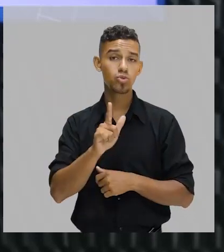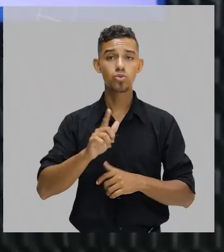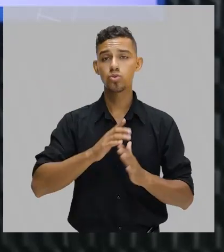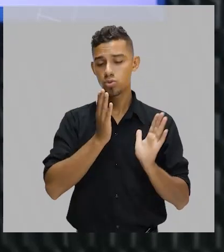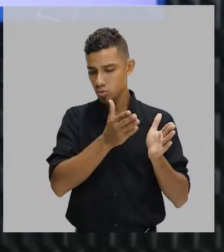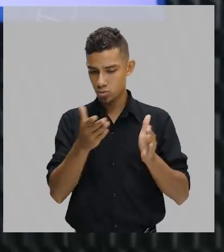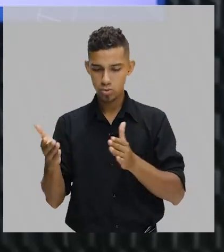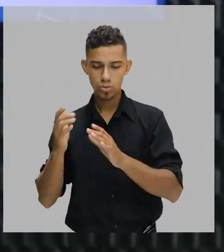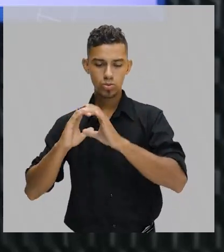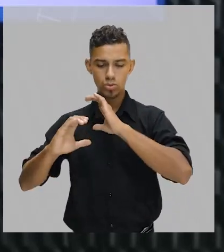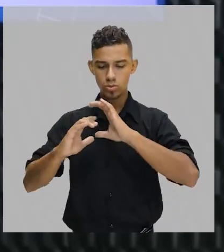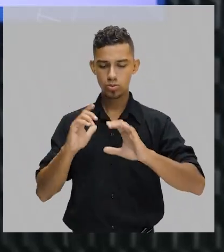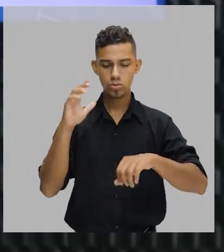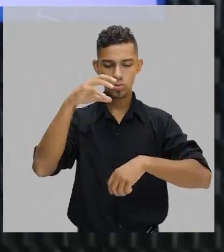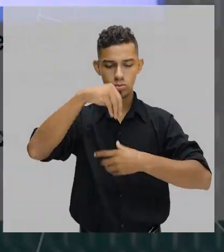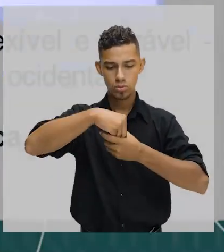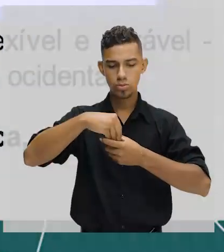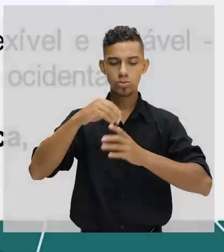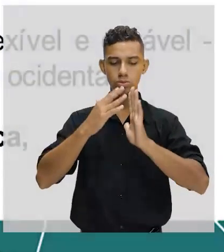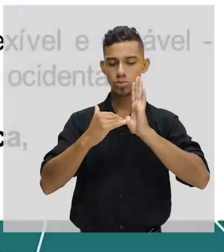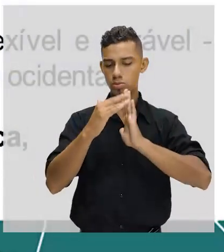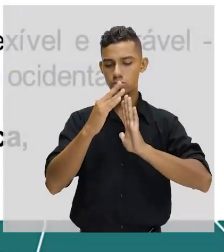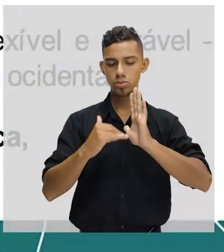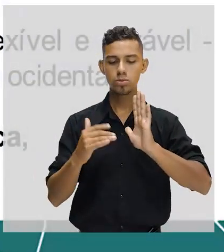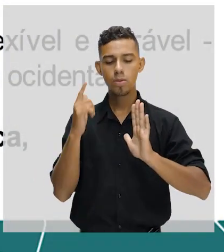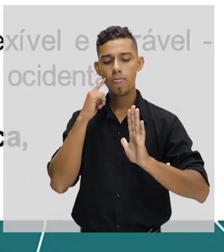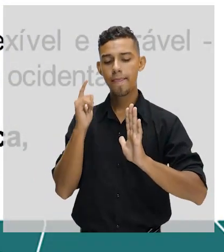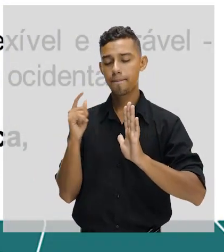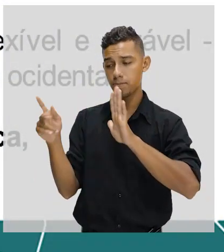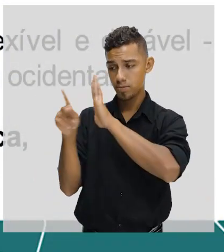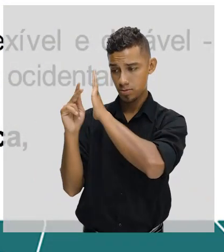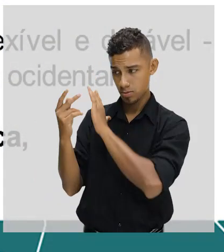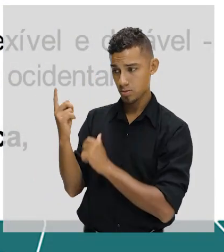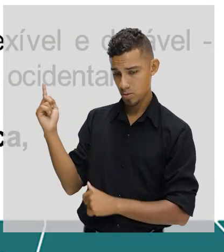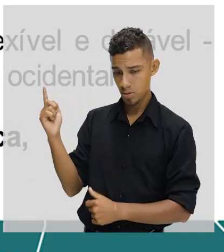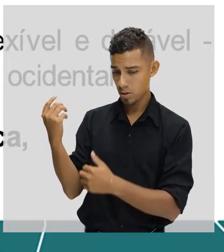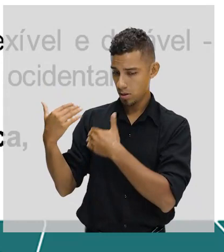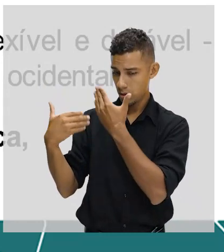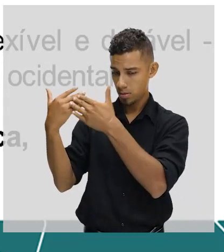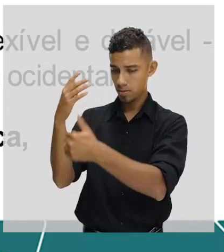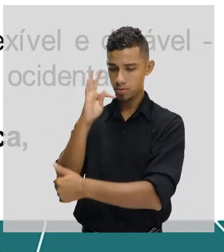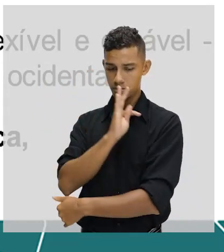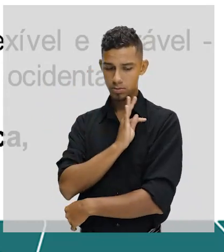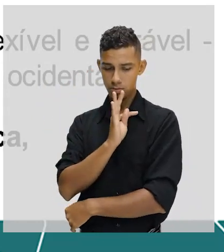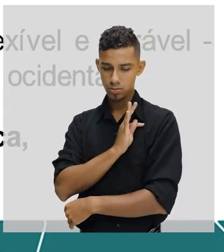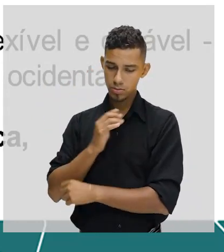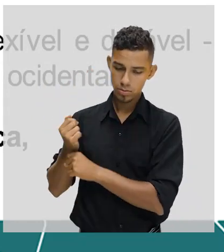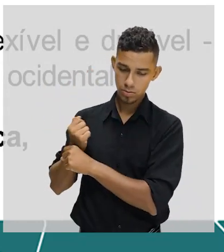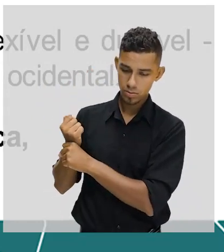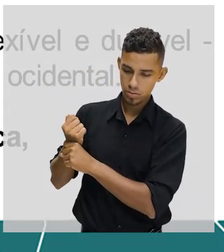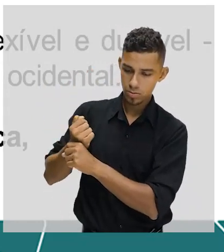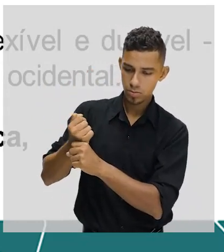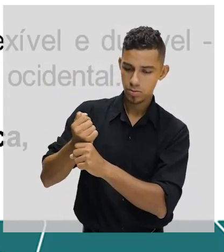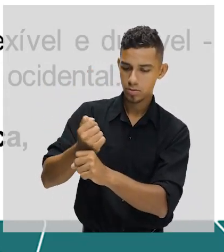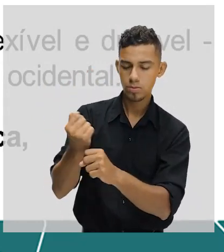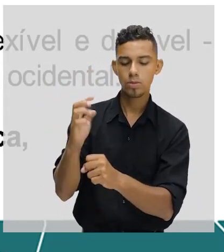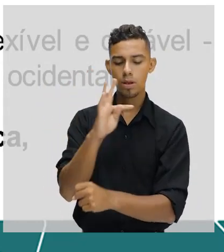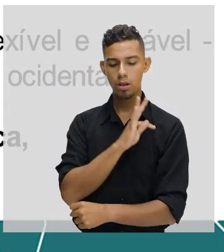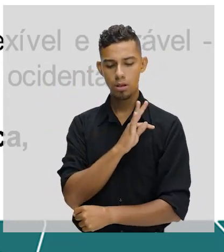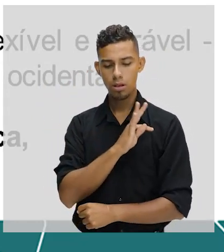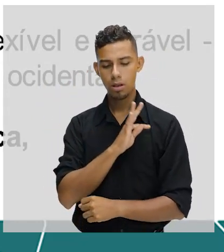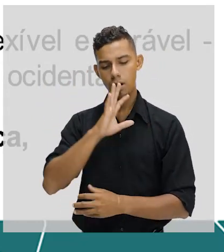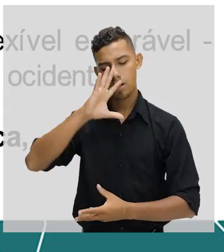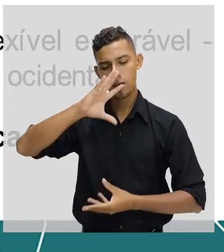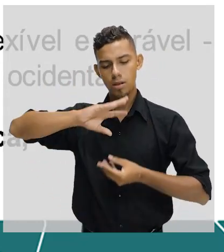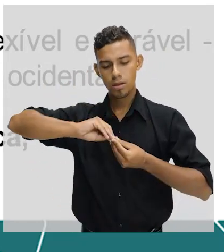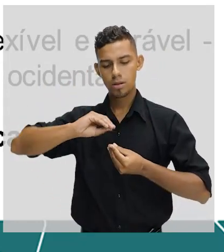processo de comunicação nessas pinturas. A pintura por si só, ela vai desenvolvendo técnicas ao longo do tempo. E essas técnicas são